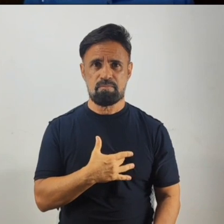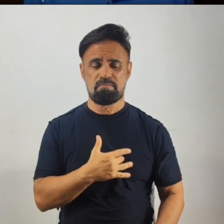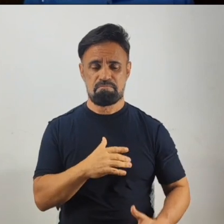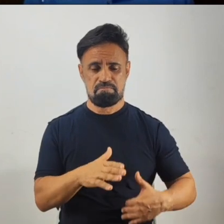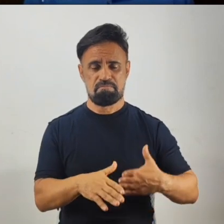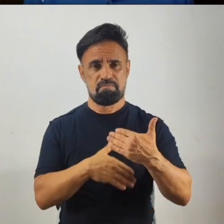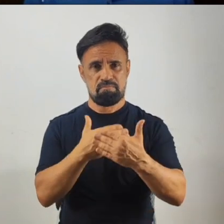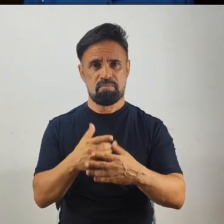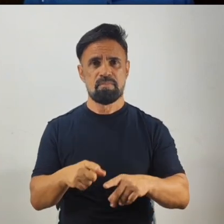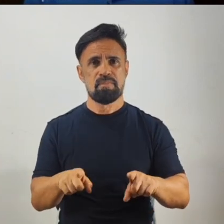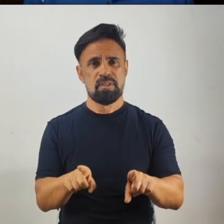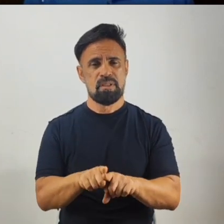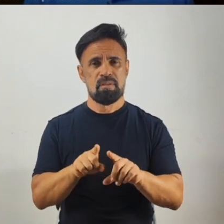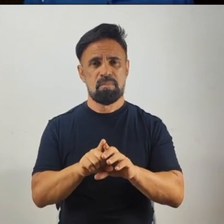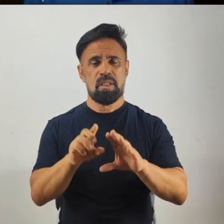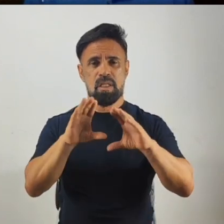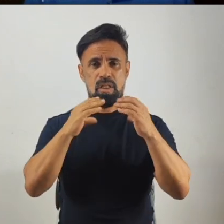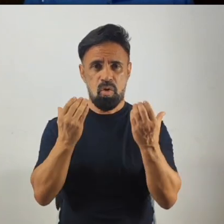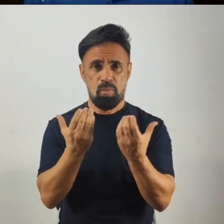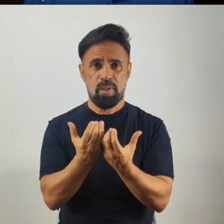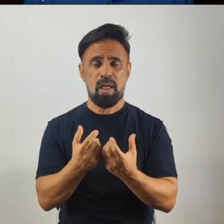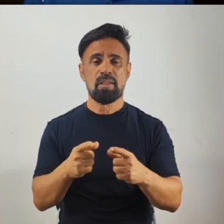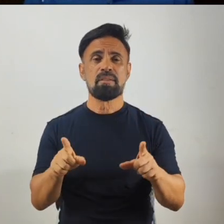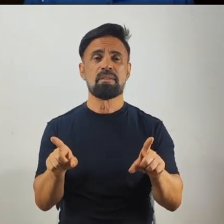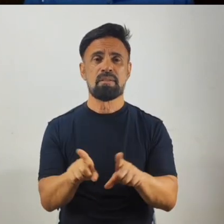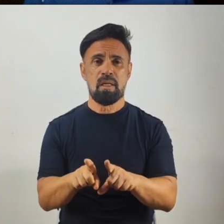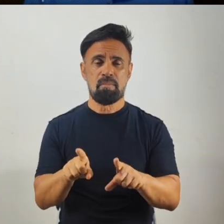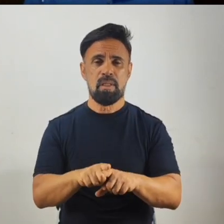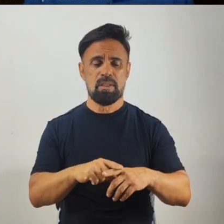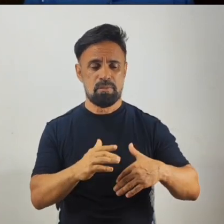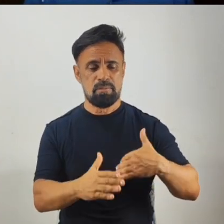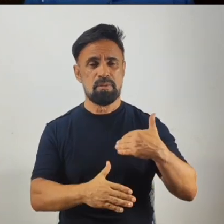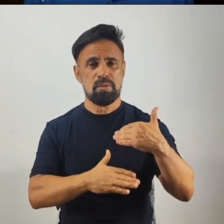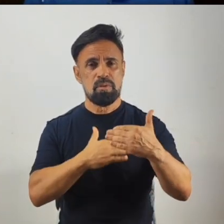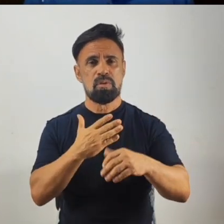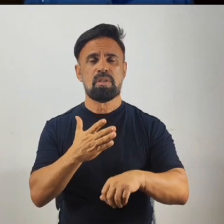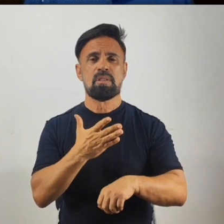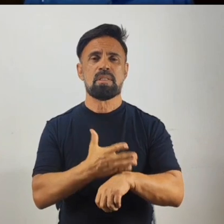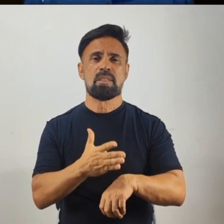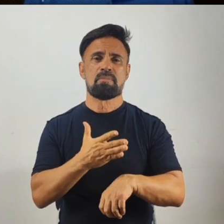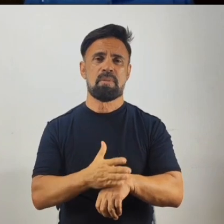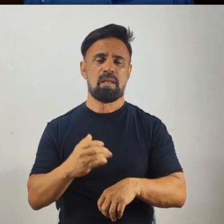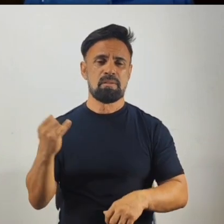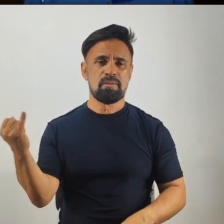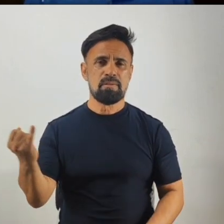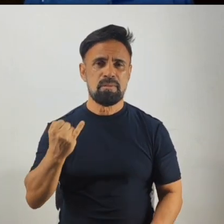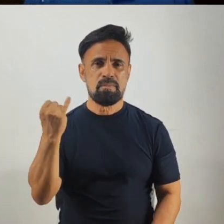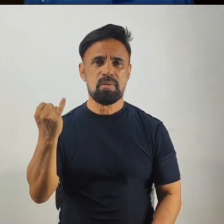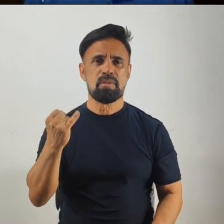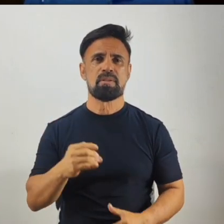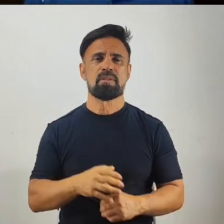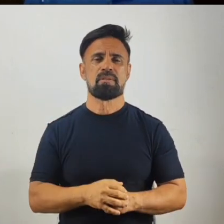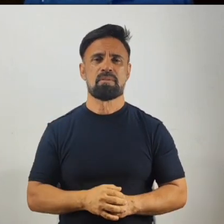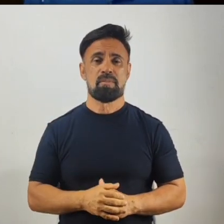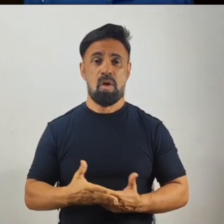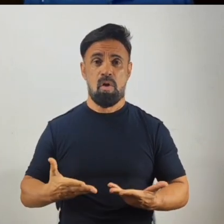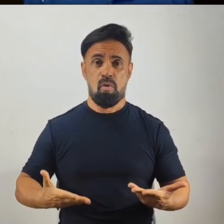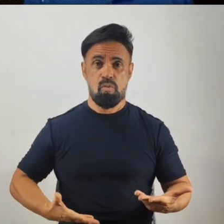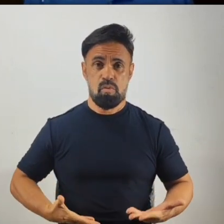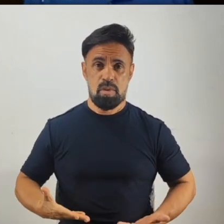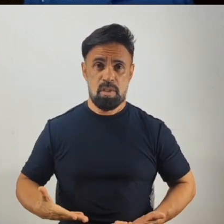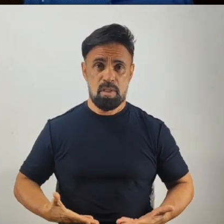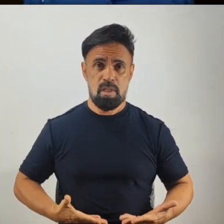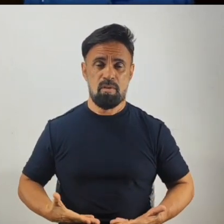da saúde para egressos e comunidade também se constituem em práticas